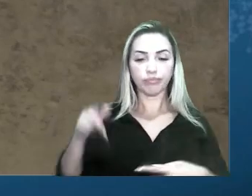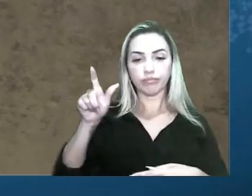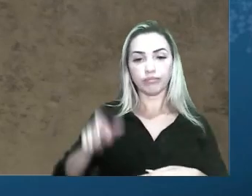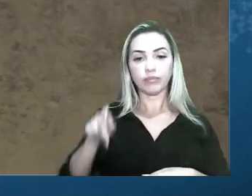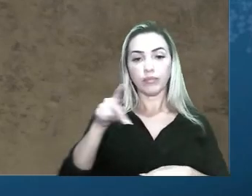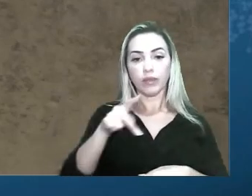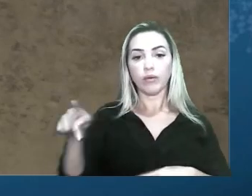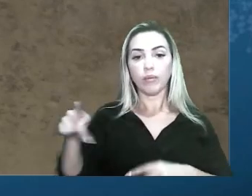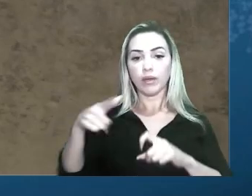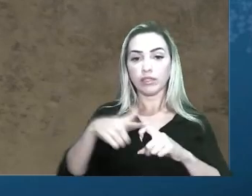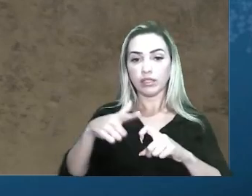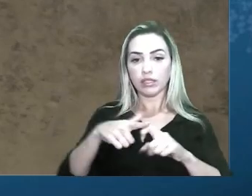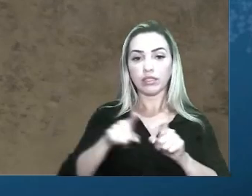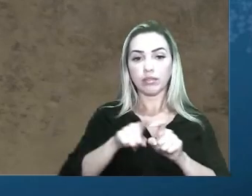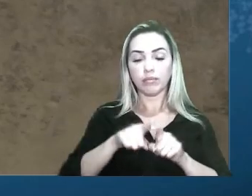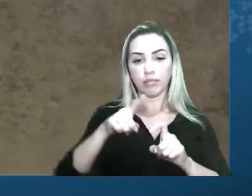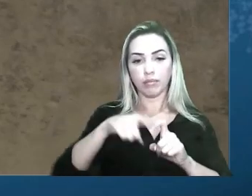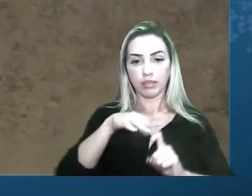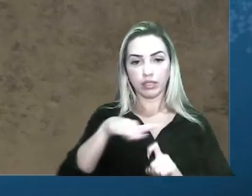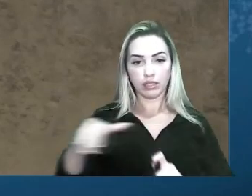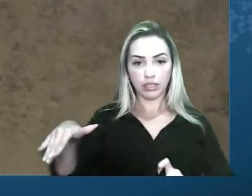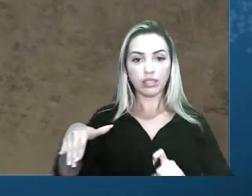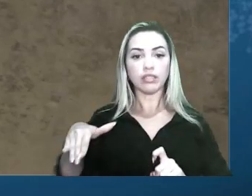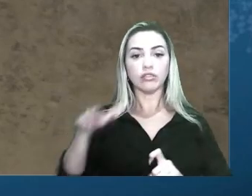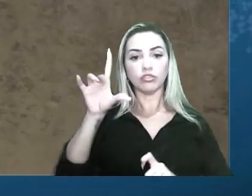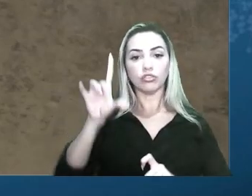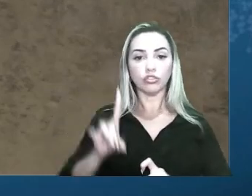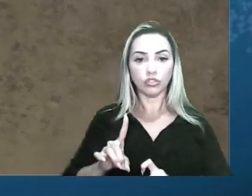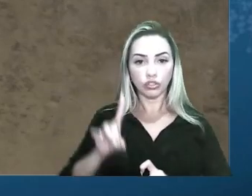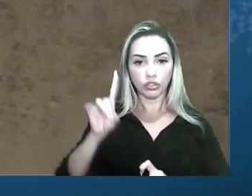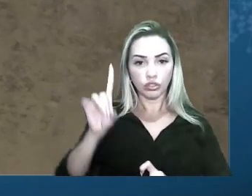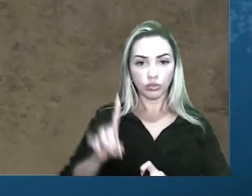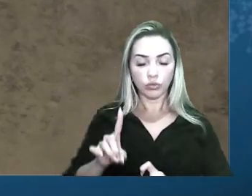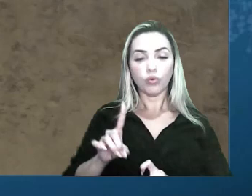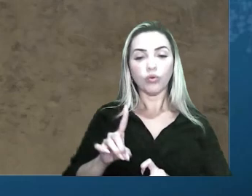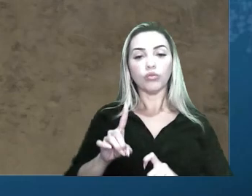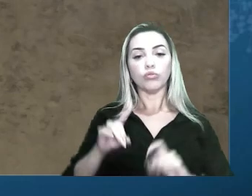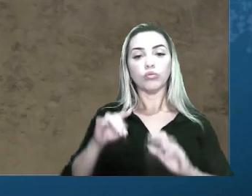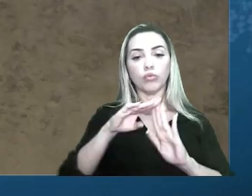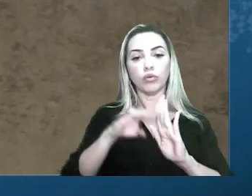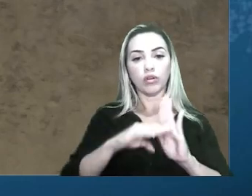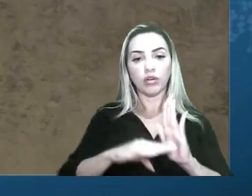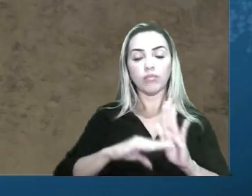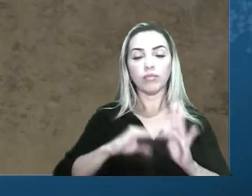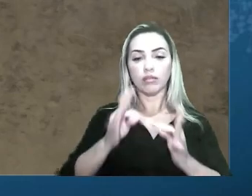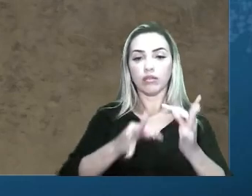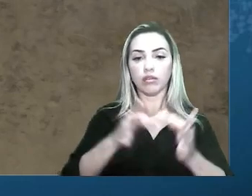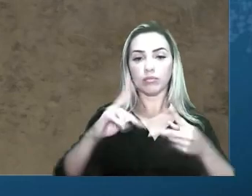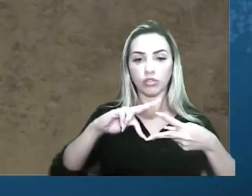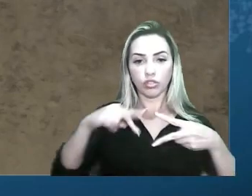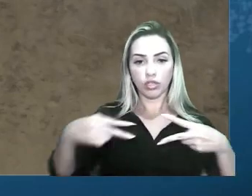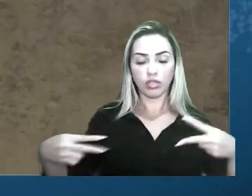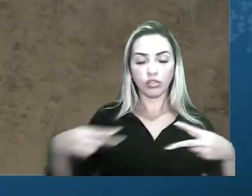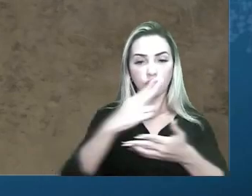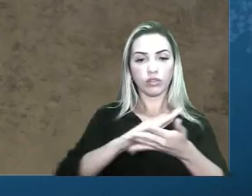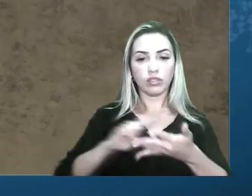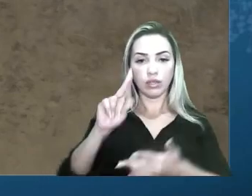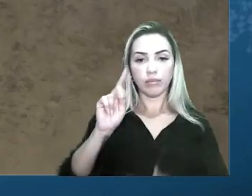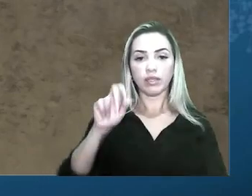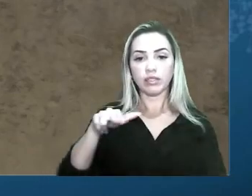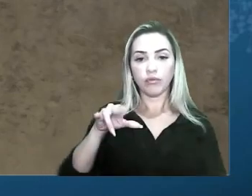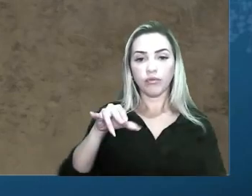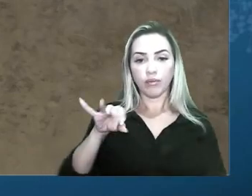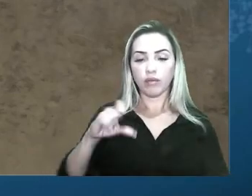Medicina e Pediatria e diretor do Programa de Terapia Genética na Universidade da Pensilvânia. Liderou esforços